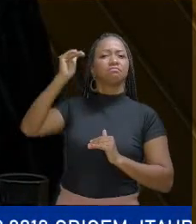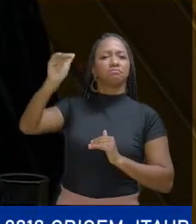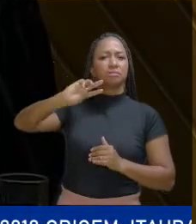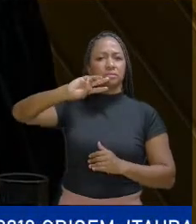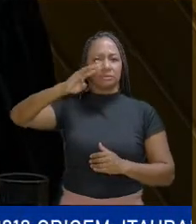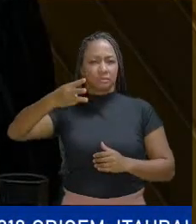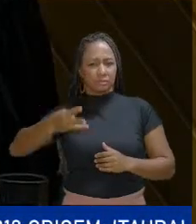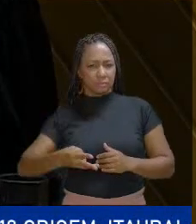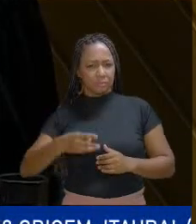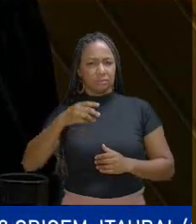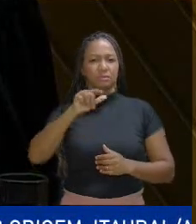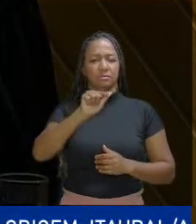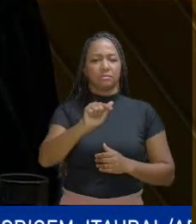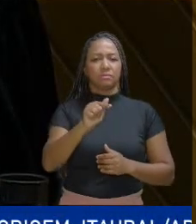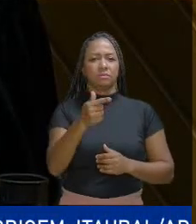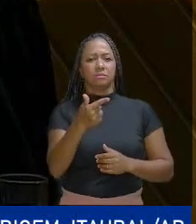R$